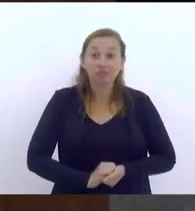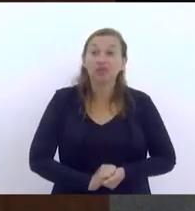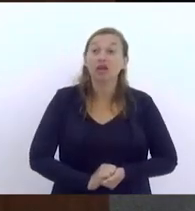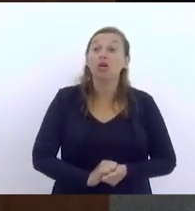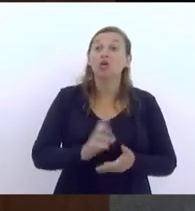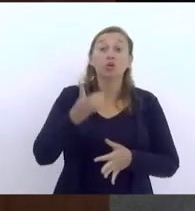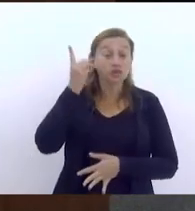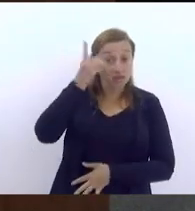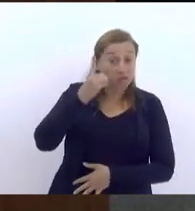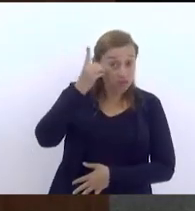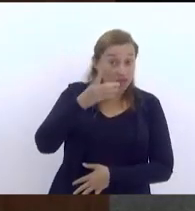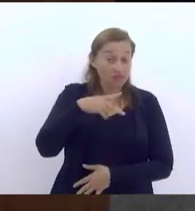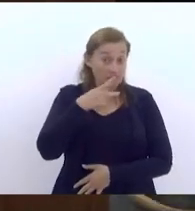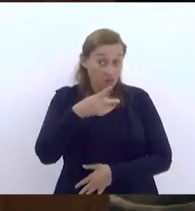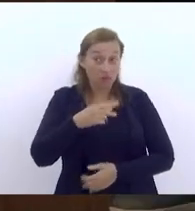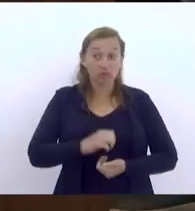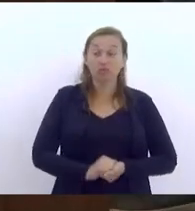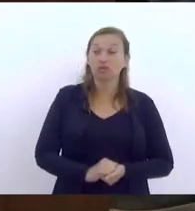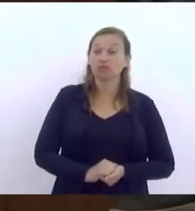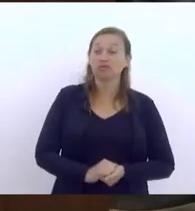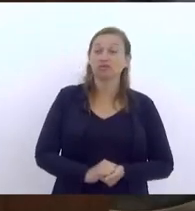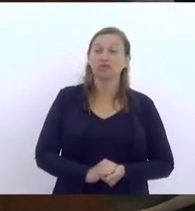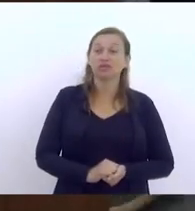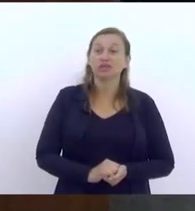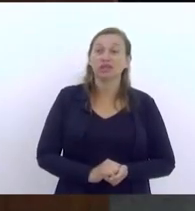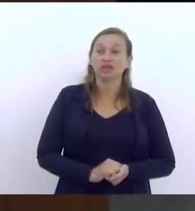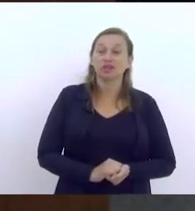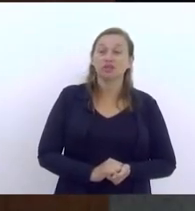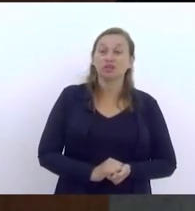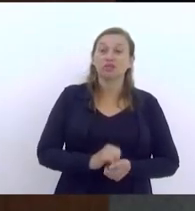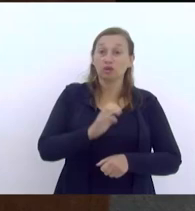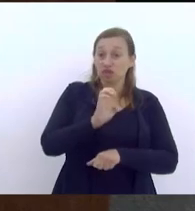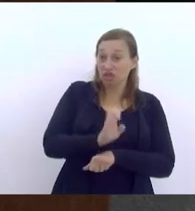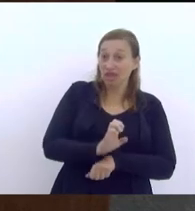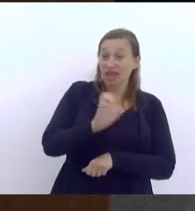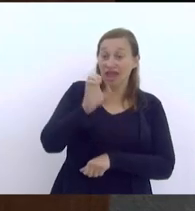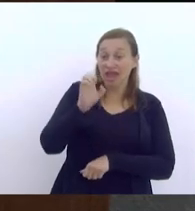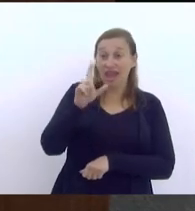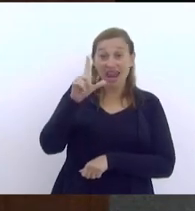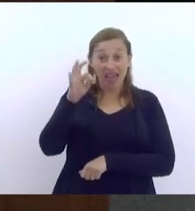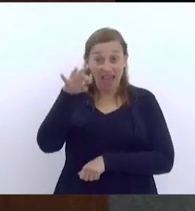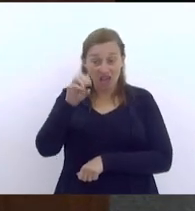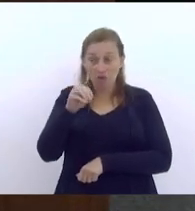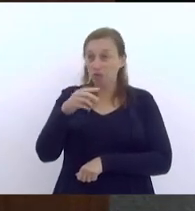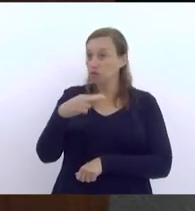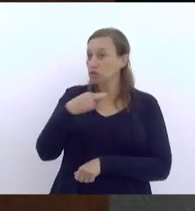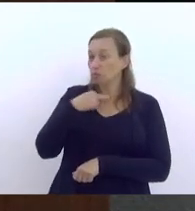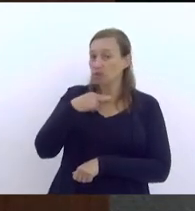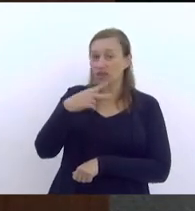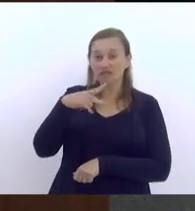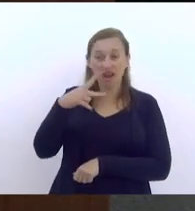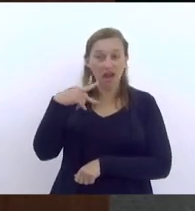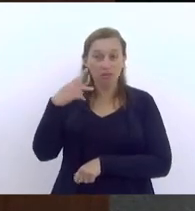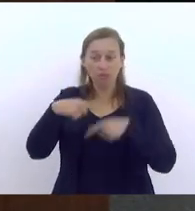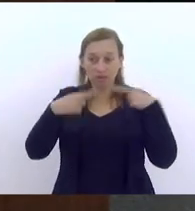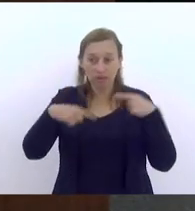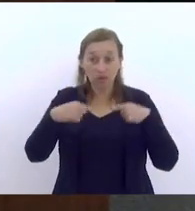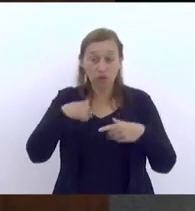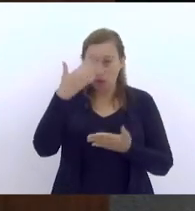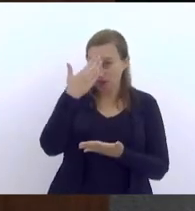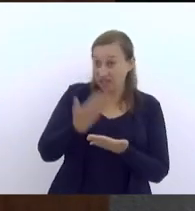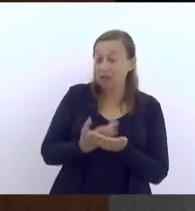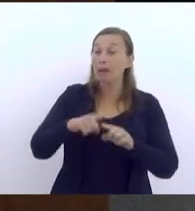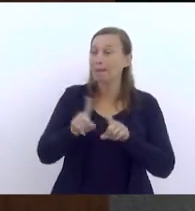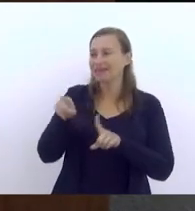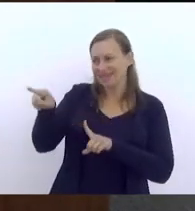O deputado disse que o Estado é laico e que, portanto, eu não poderia me manifestar politicamente a partir do que eu acredito, mas